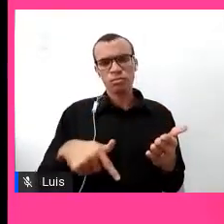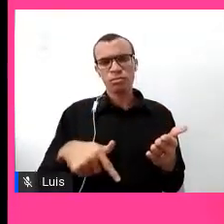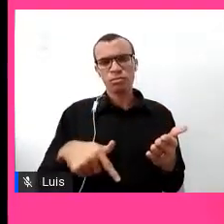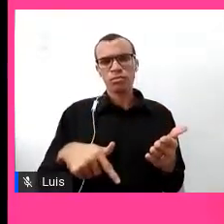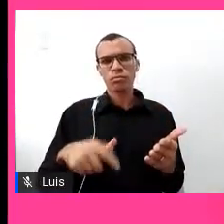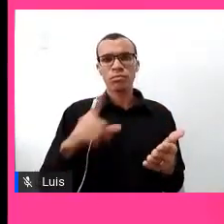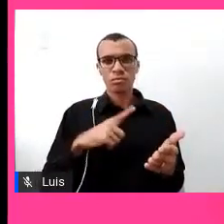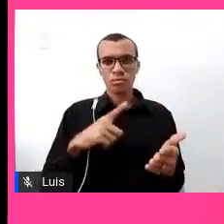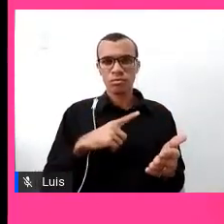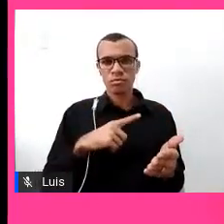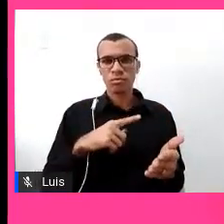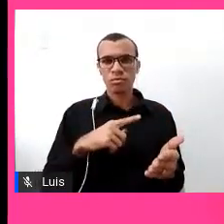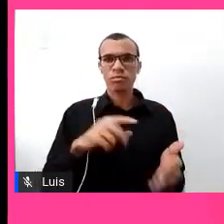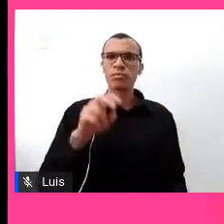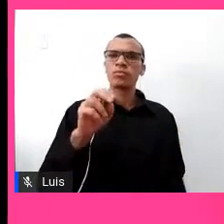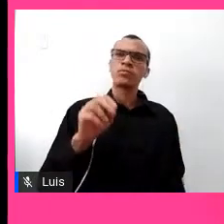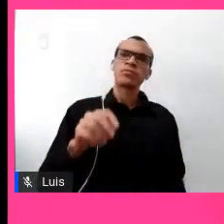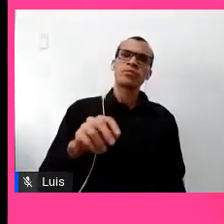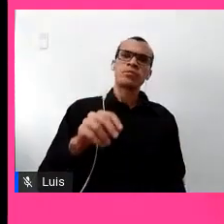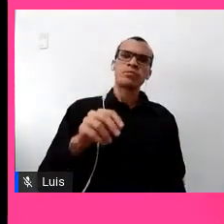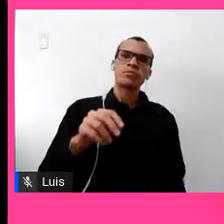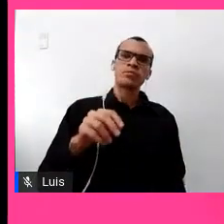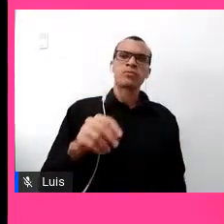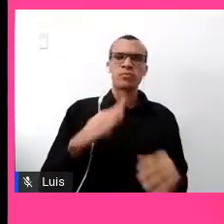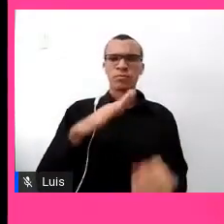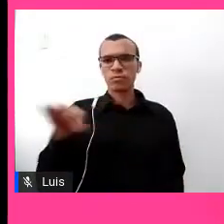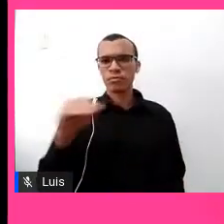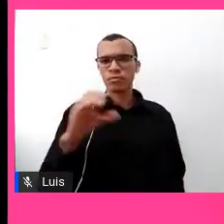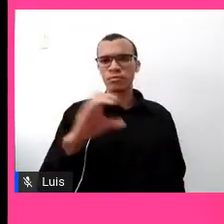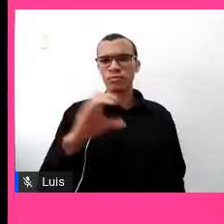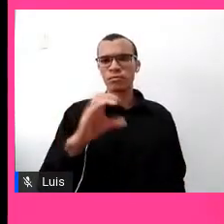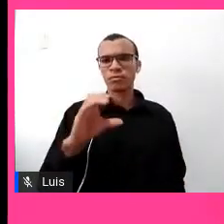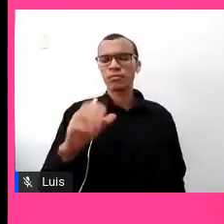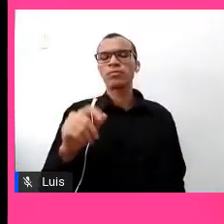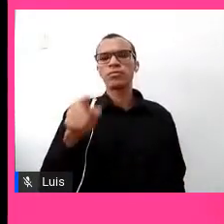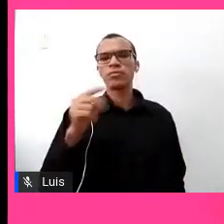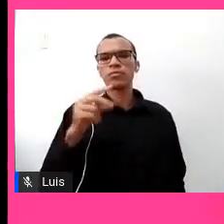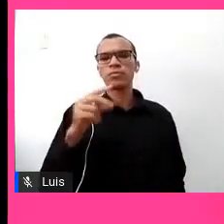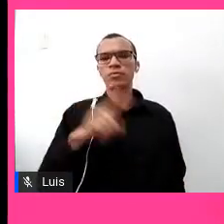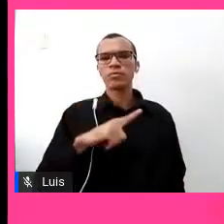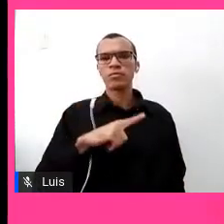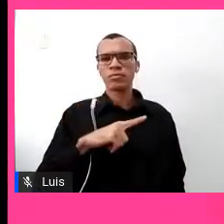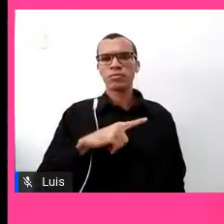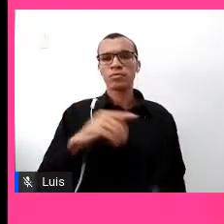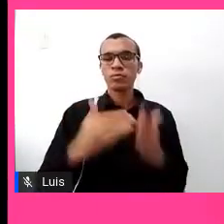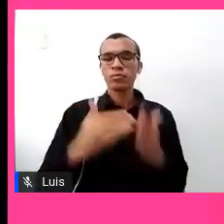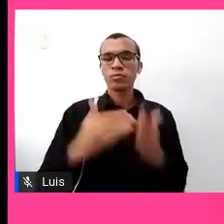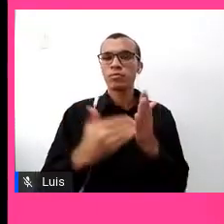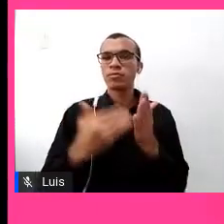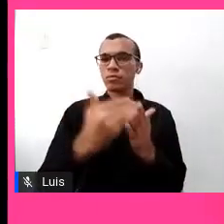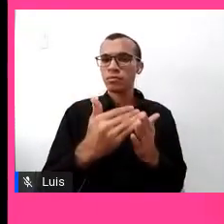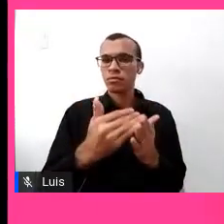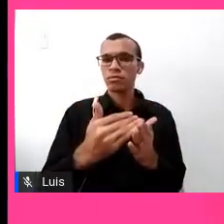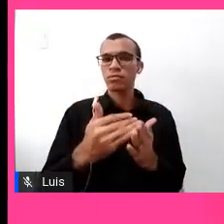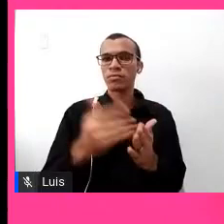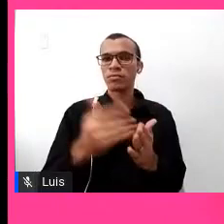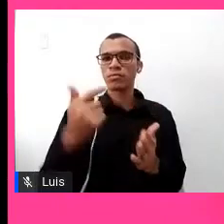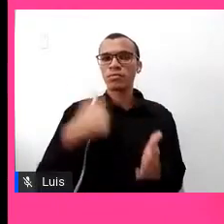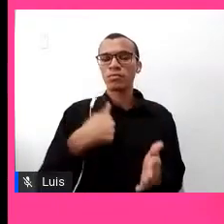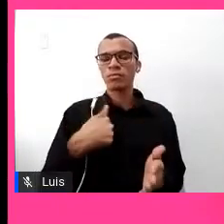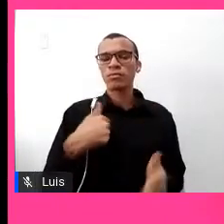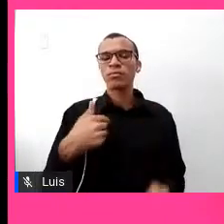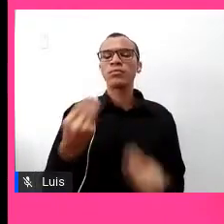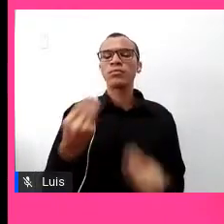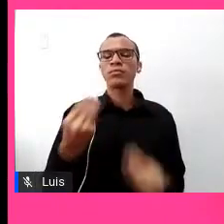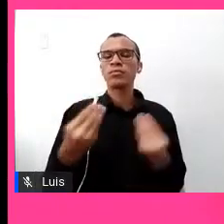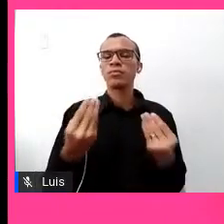aqui, mais ou menos. E em cima desse espaço, eu vou fazer